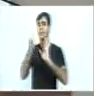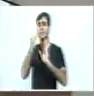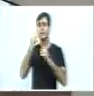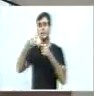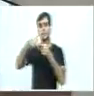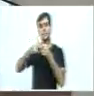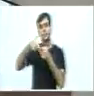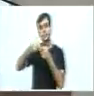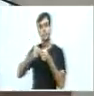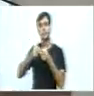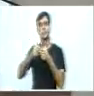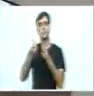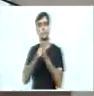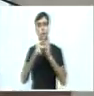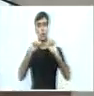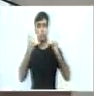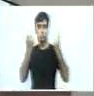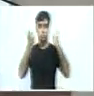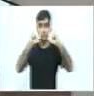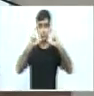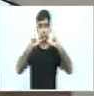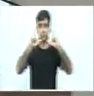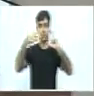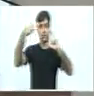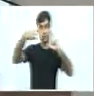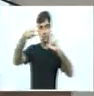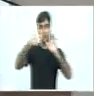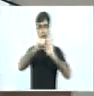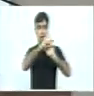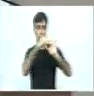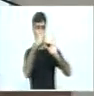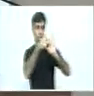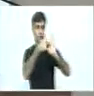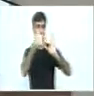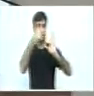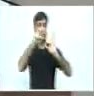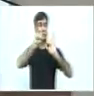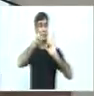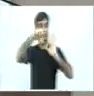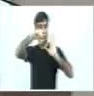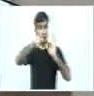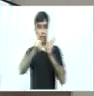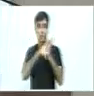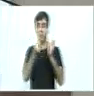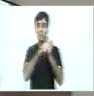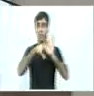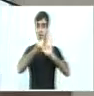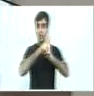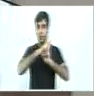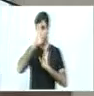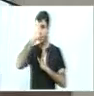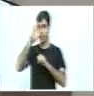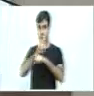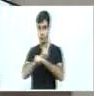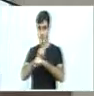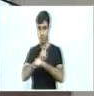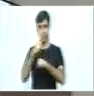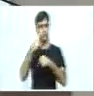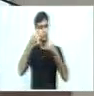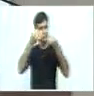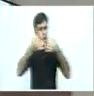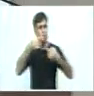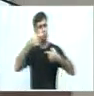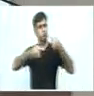alteração do parágrafo 3º do artigo 59 da Lei Orgânica, que foi